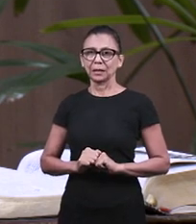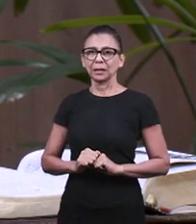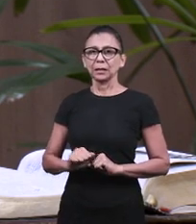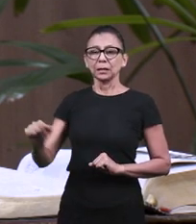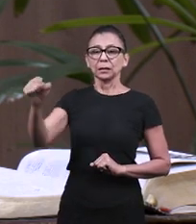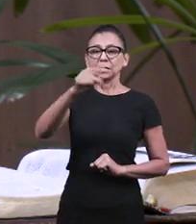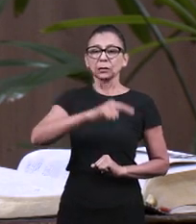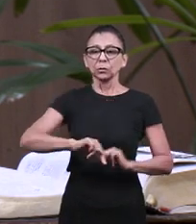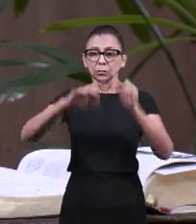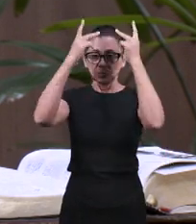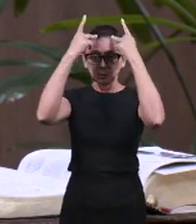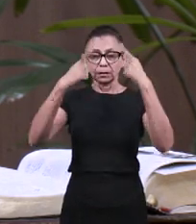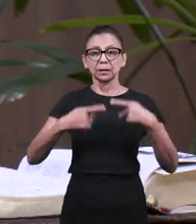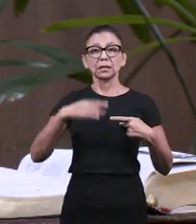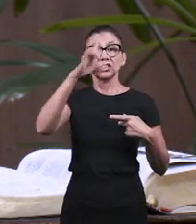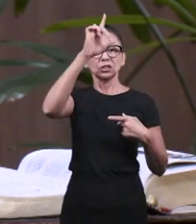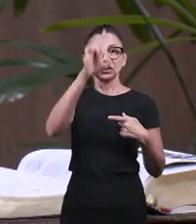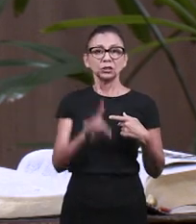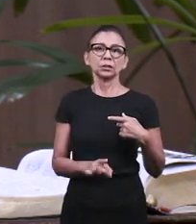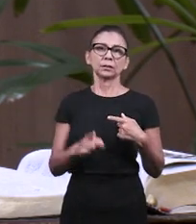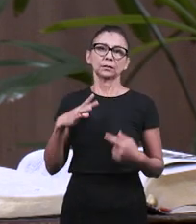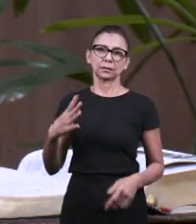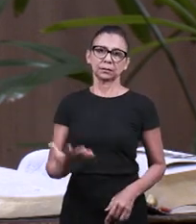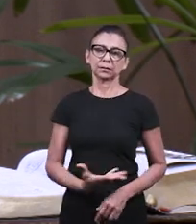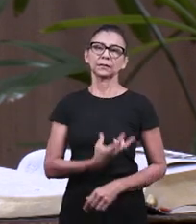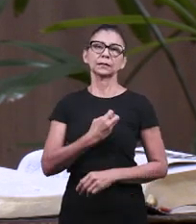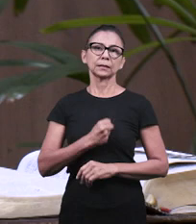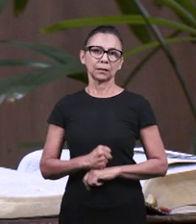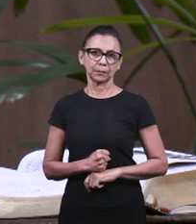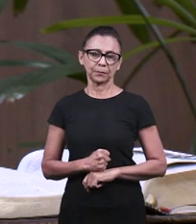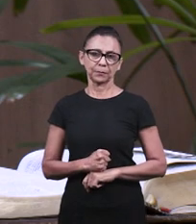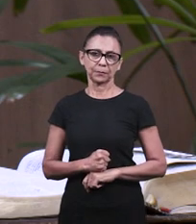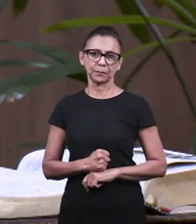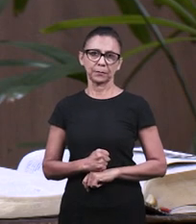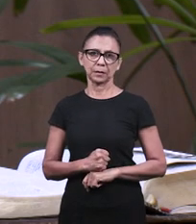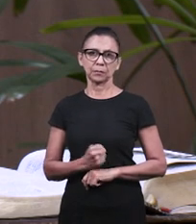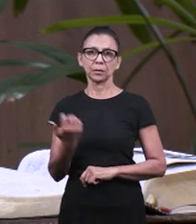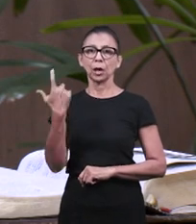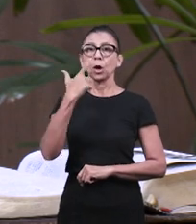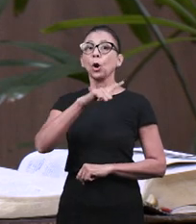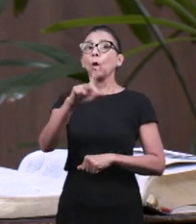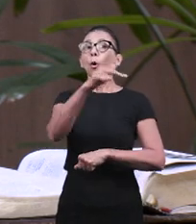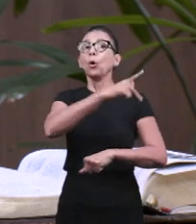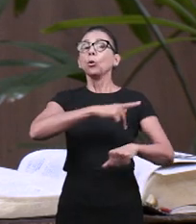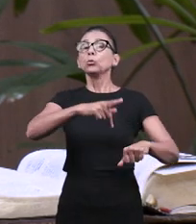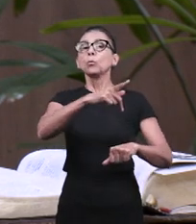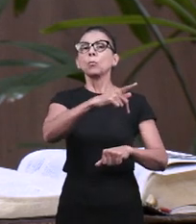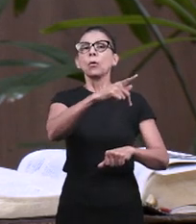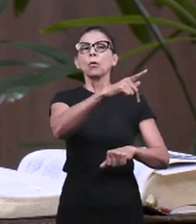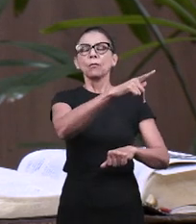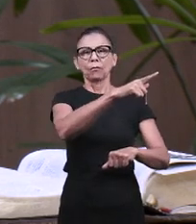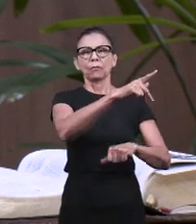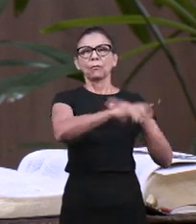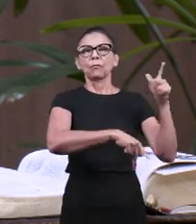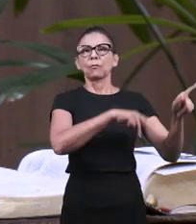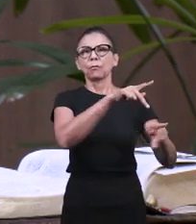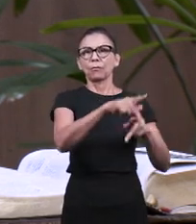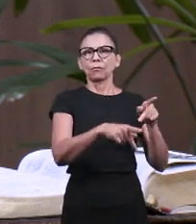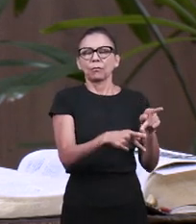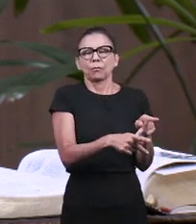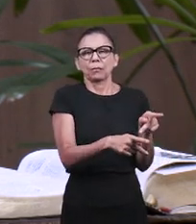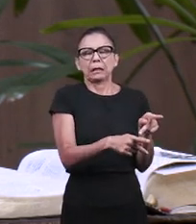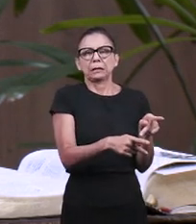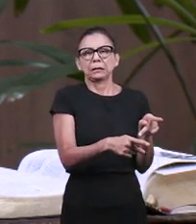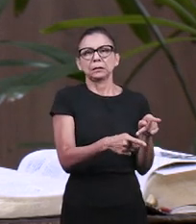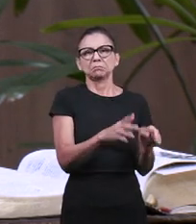Paulo foi levantado o apóstolo dos gentios, lembrando que os gentios são as outras gentes que não são Israel, o restante do mundo que parecia que estava sem